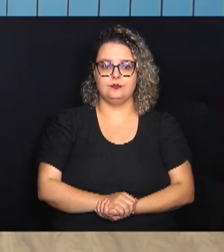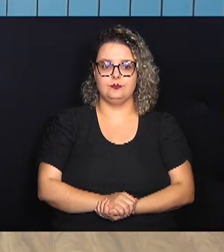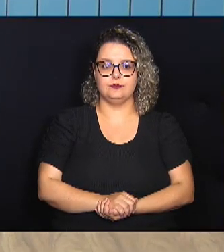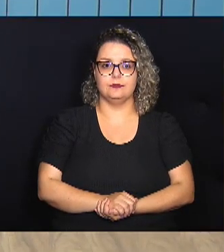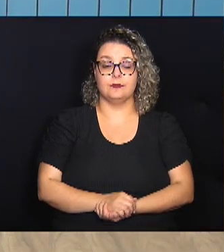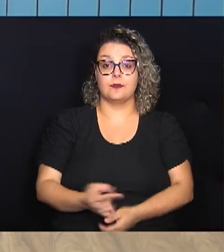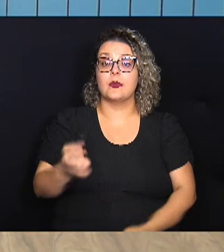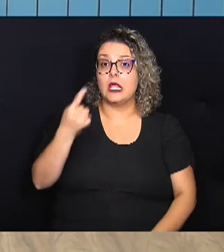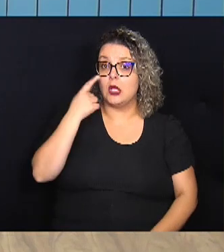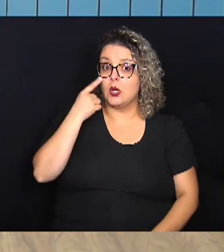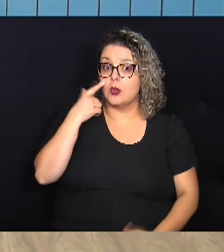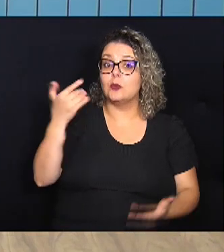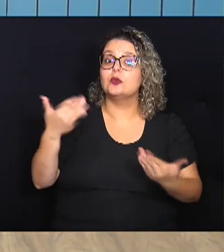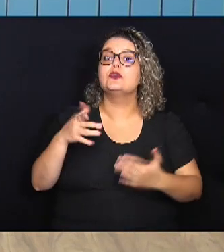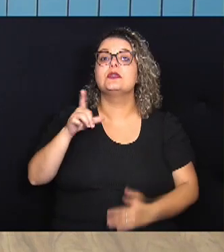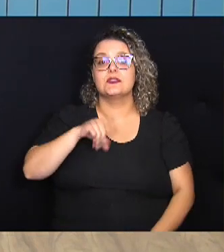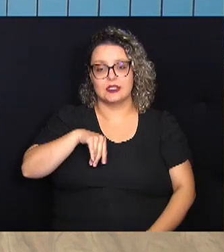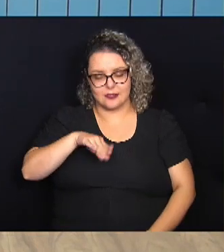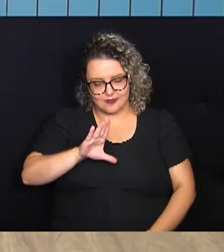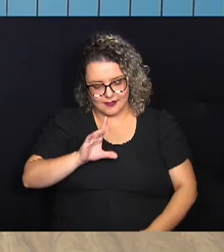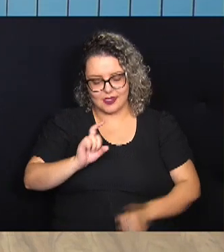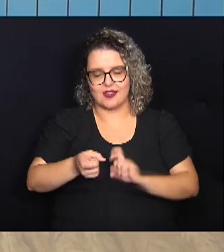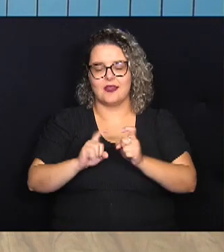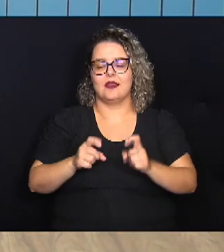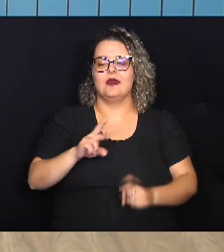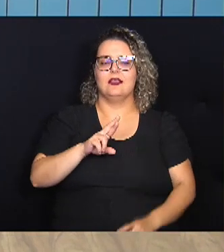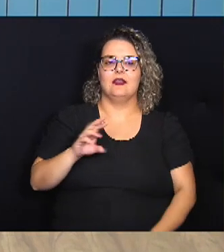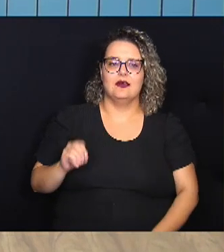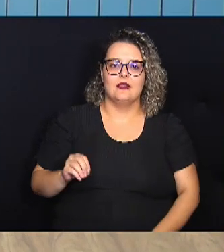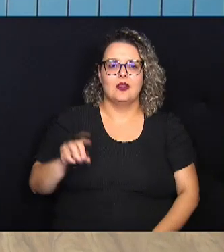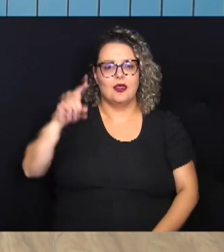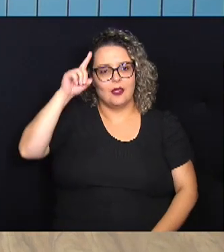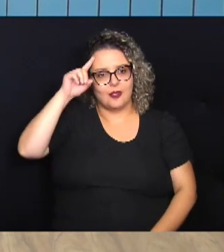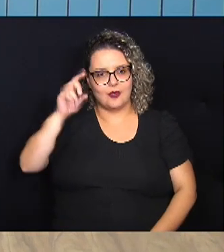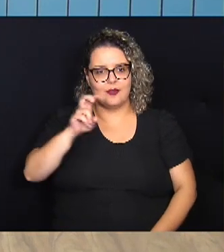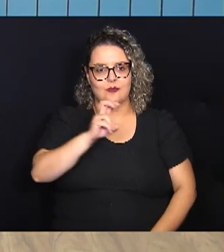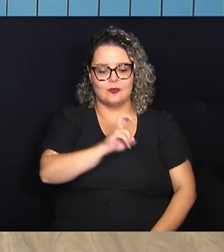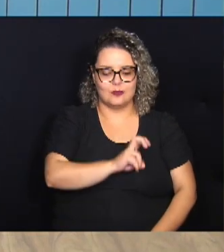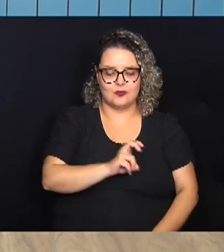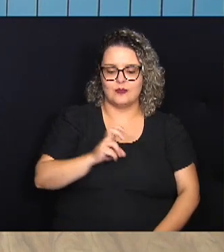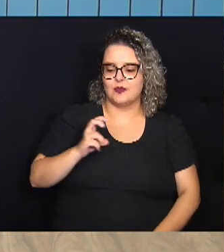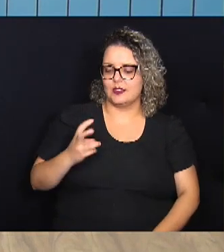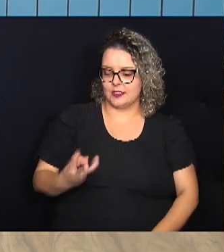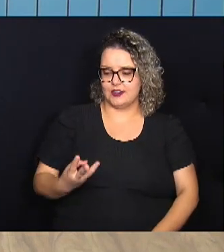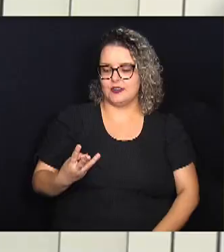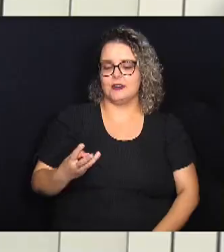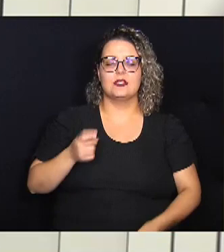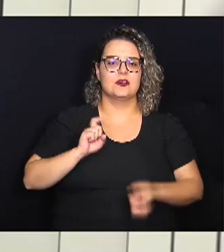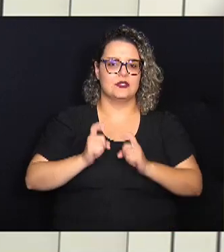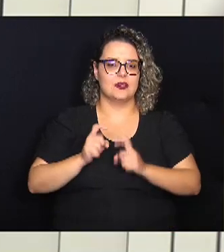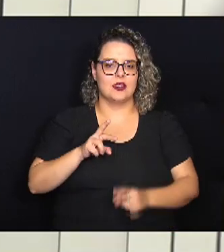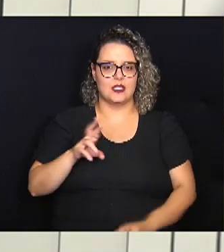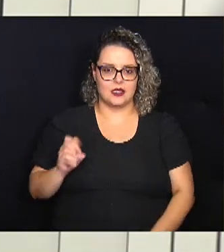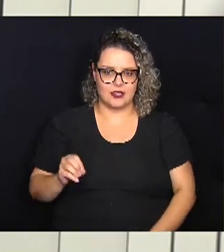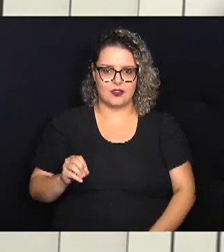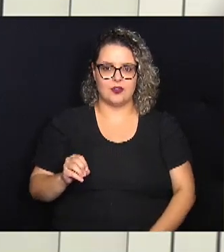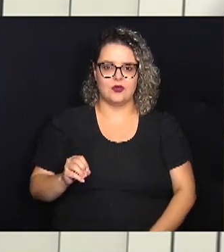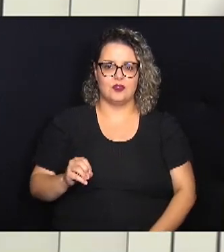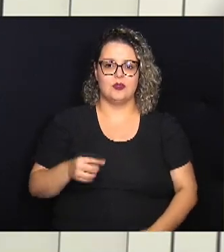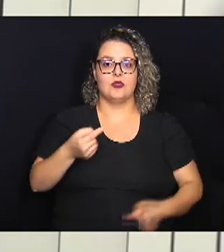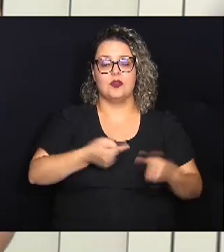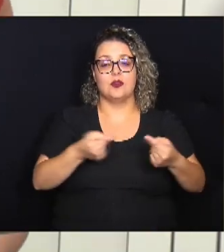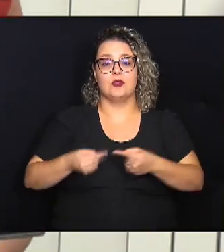Olha, e hoje tem mais reunião ordinária, porque é o dia da 53ª reunião. E entre as